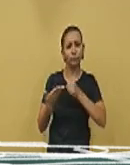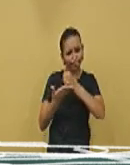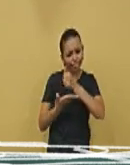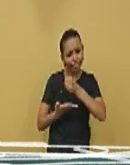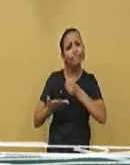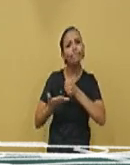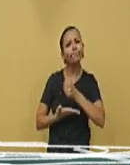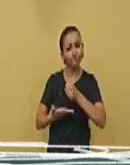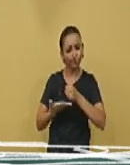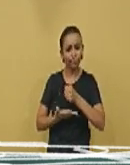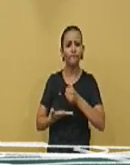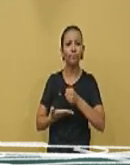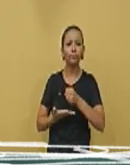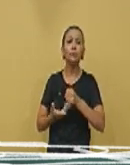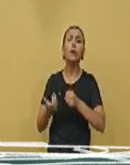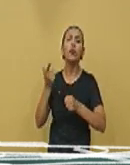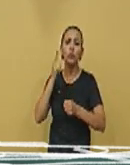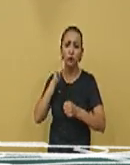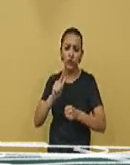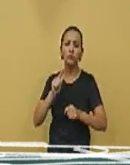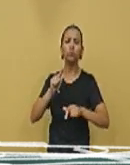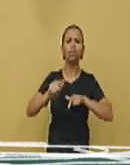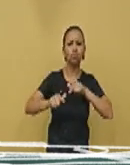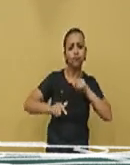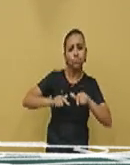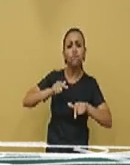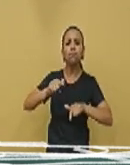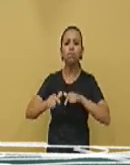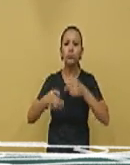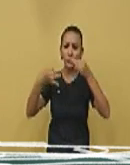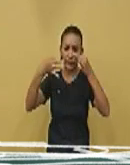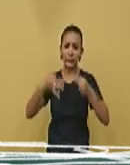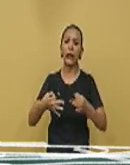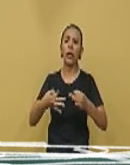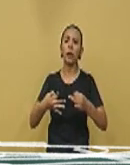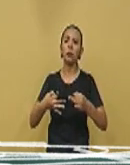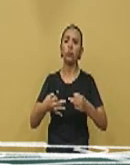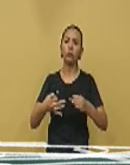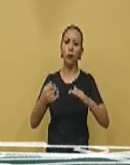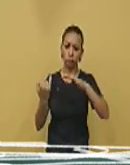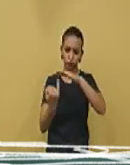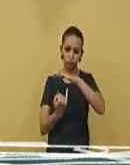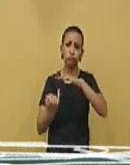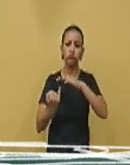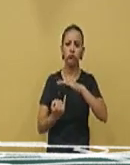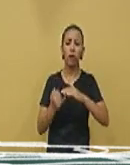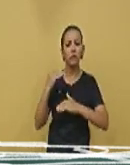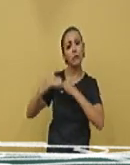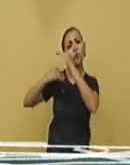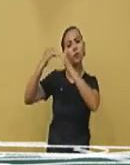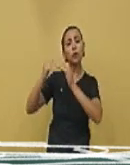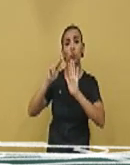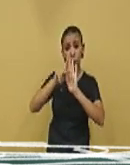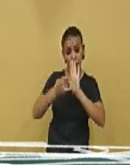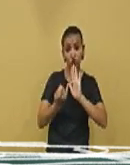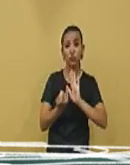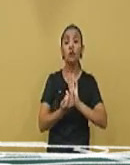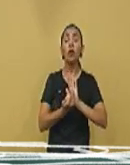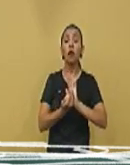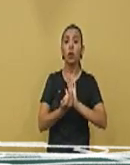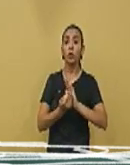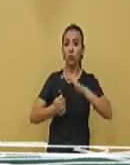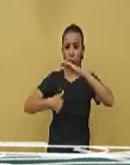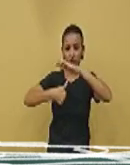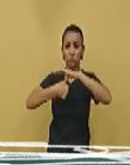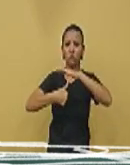fundamentais, né, para o funcionamento adequado da instituição, para o desenvolvimento do projeto do gestor, né, do